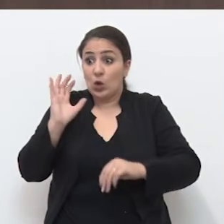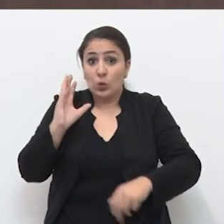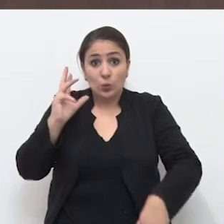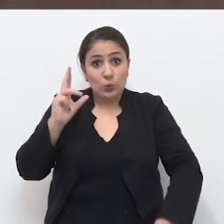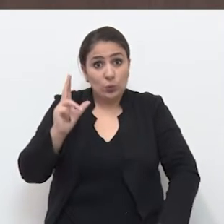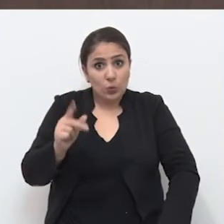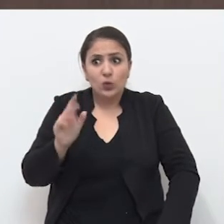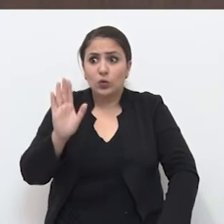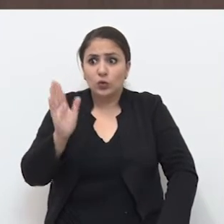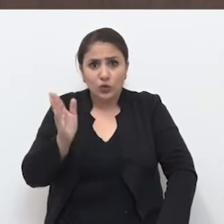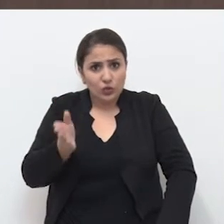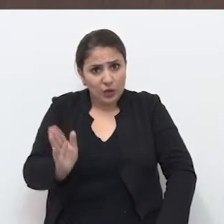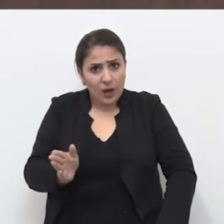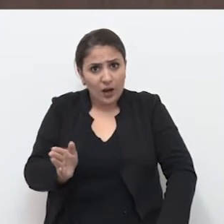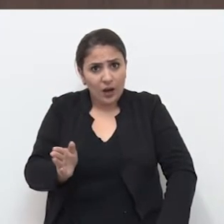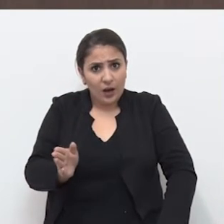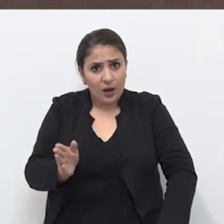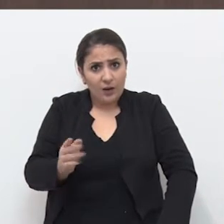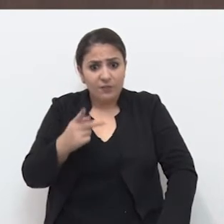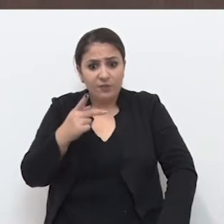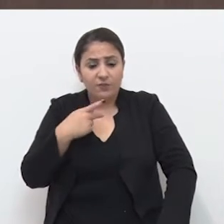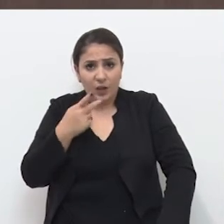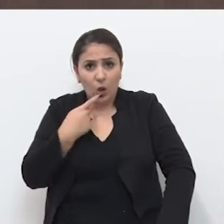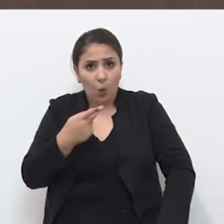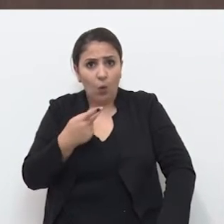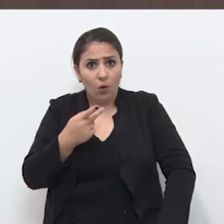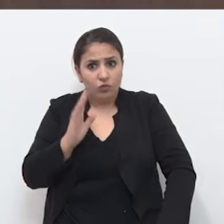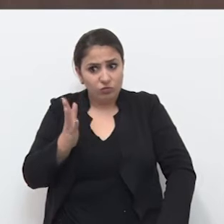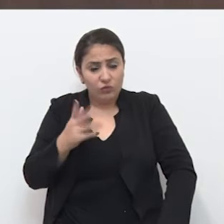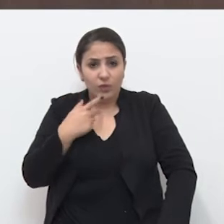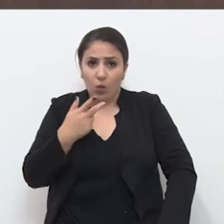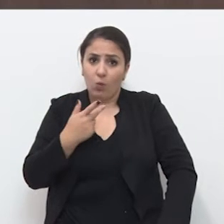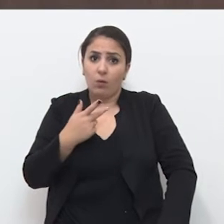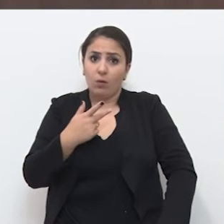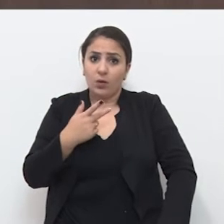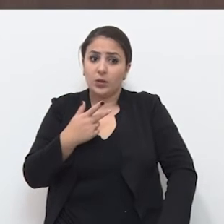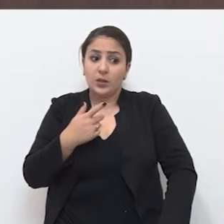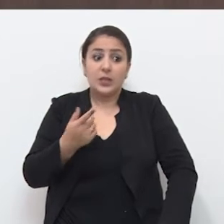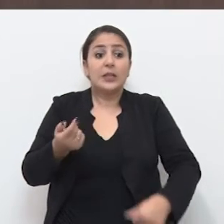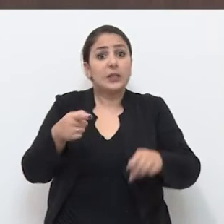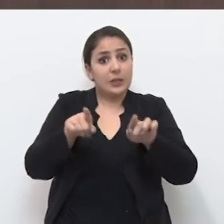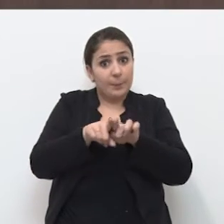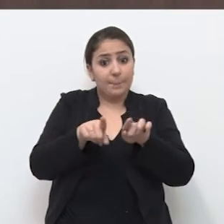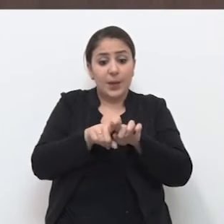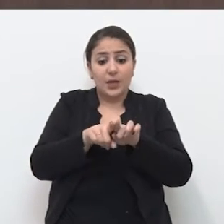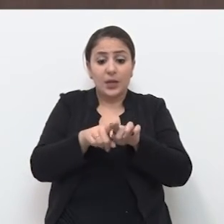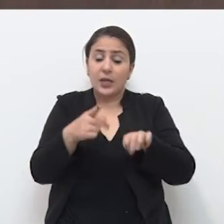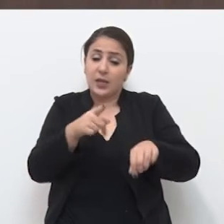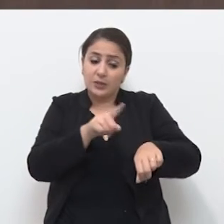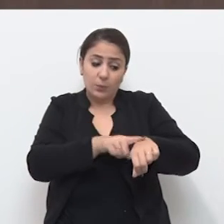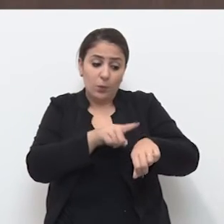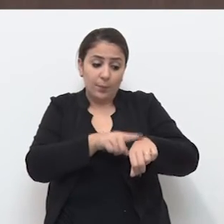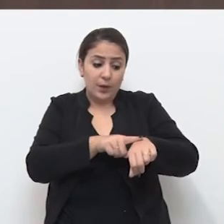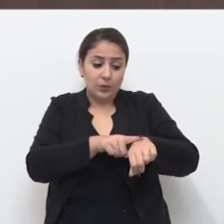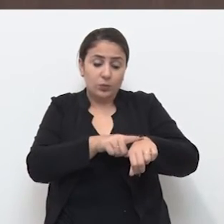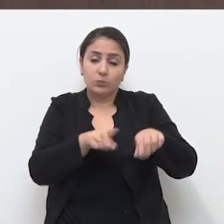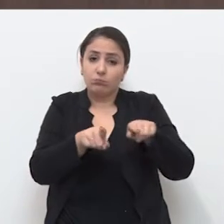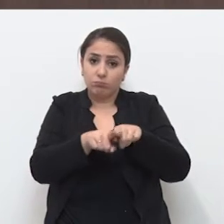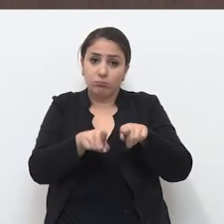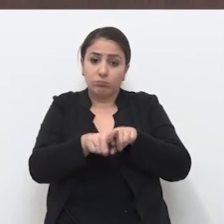aquilo que foi objeto de ação do vereador Patrick, como também ninguém tira que nesse momento